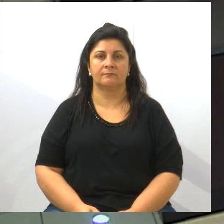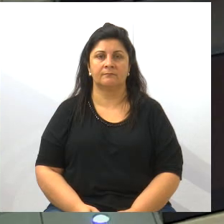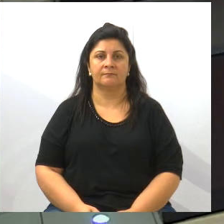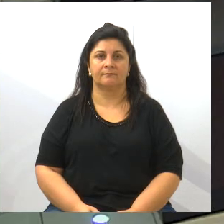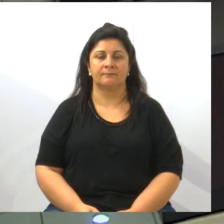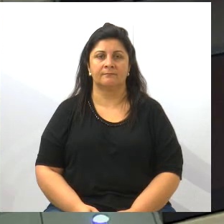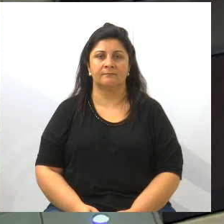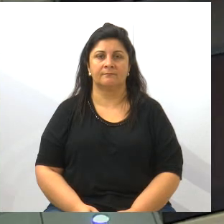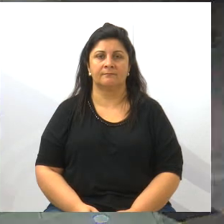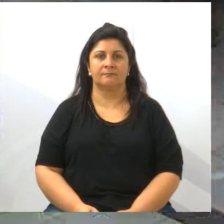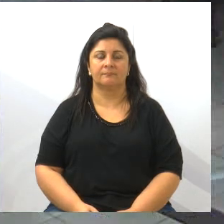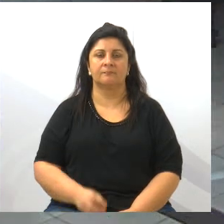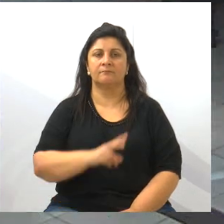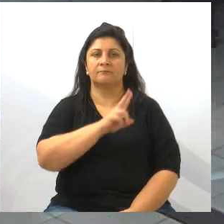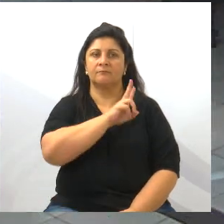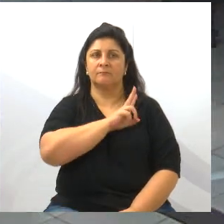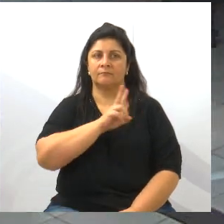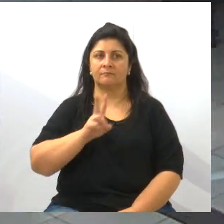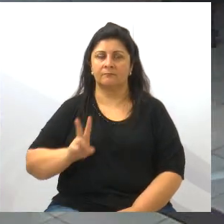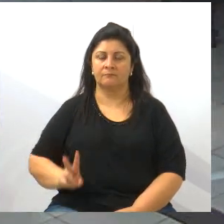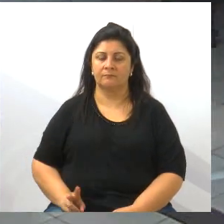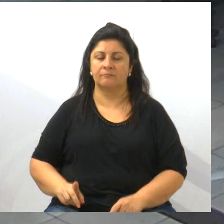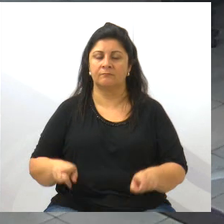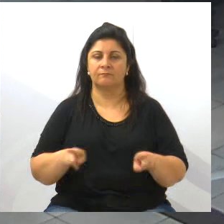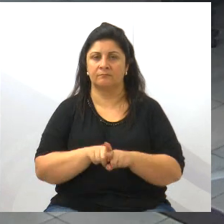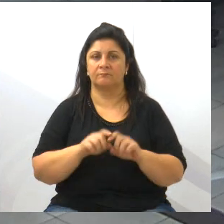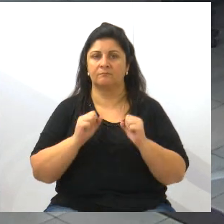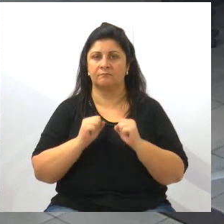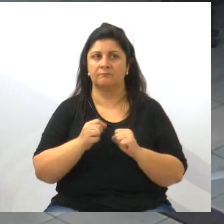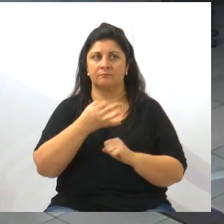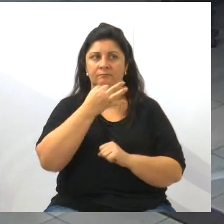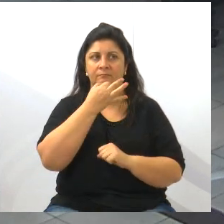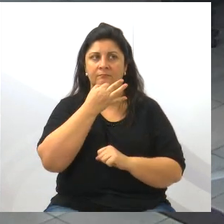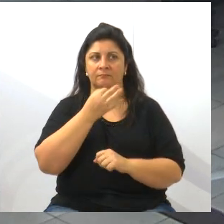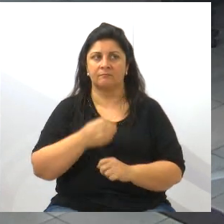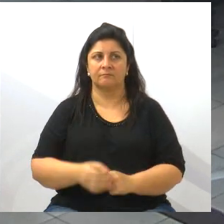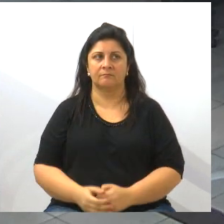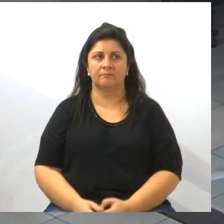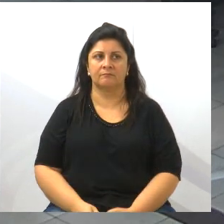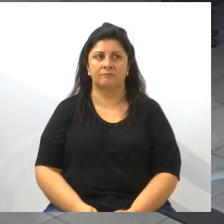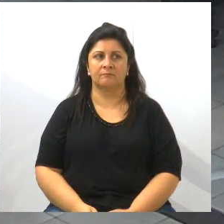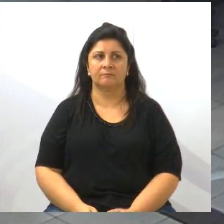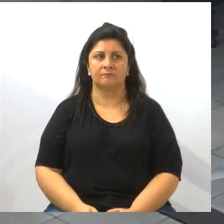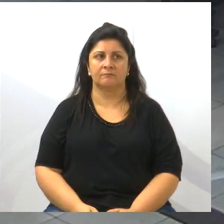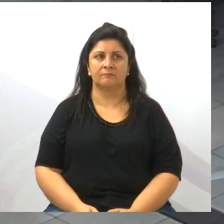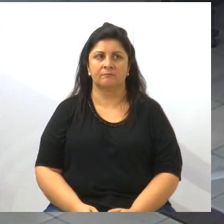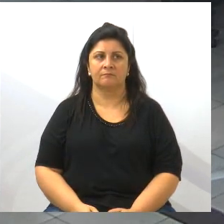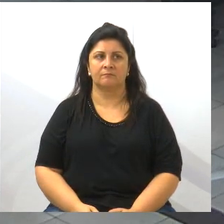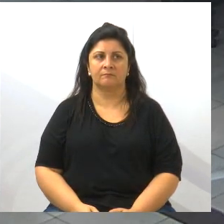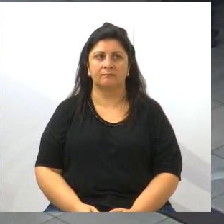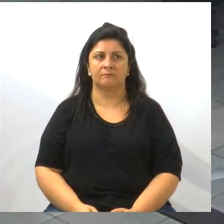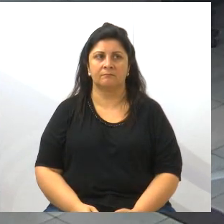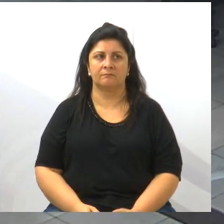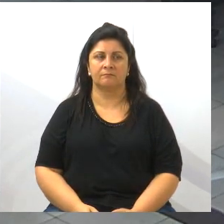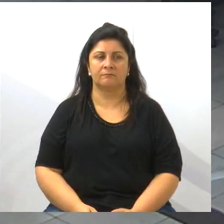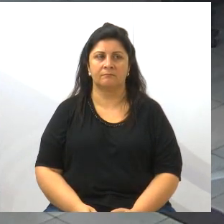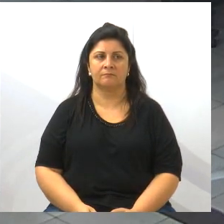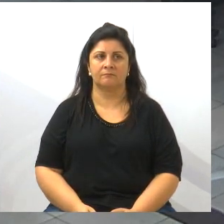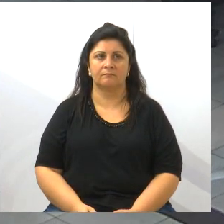Os vereadores que quiserem também colocar alguma coisa, fazer alguma pergunta.